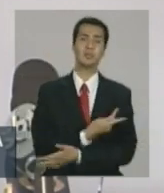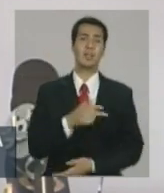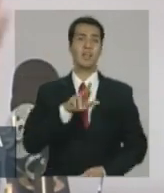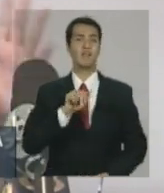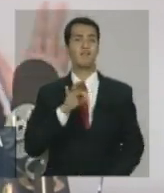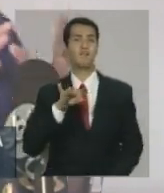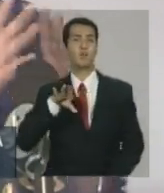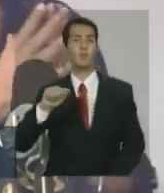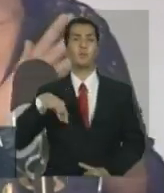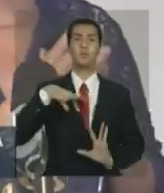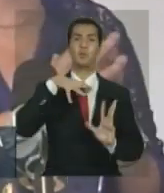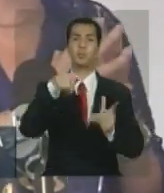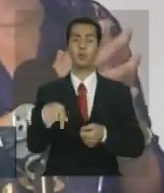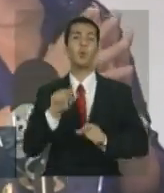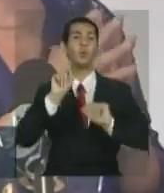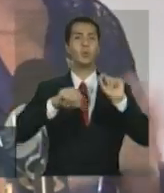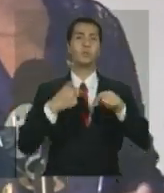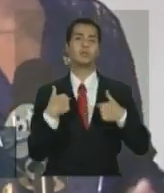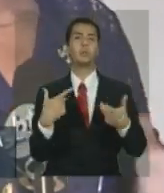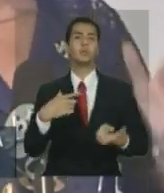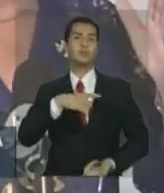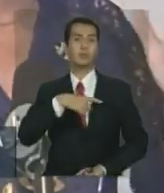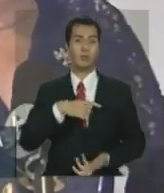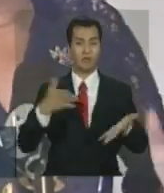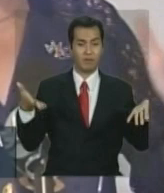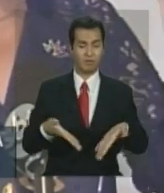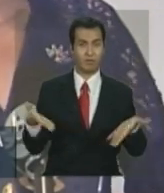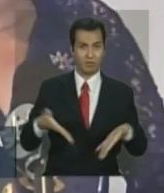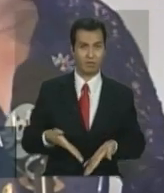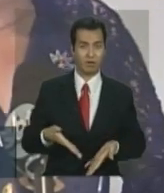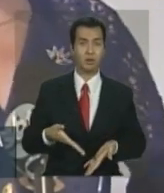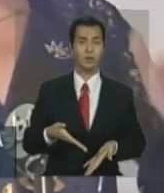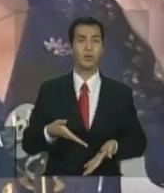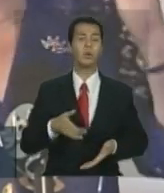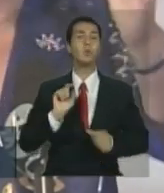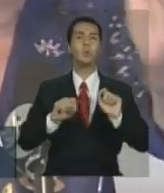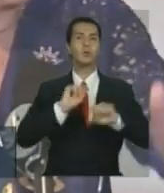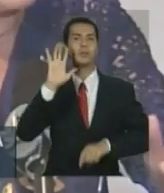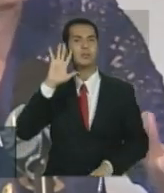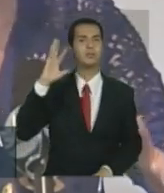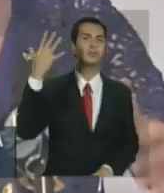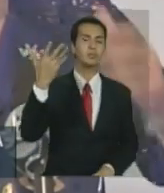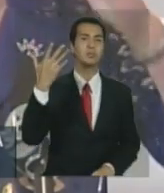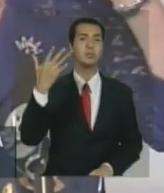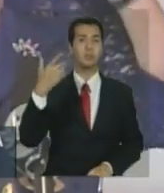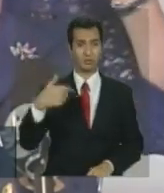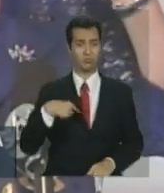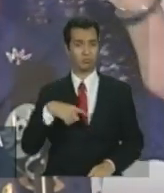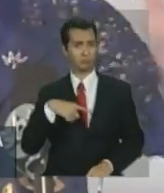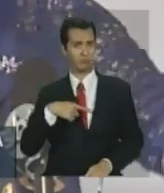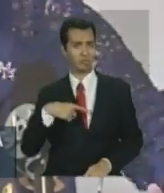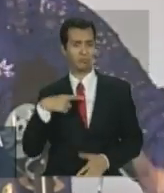global. Agora, o que eu tenho feito é tomado medidas pontuais que permitam que,